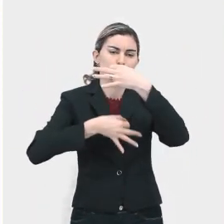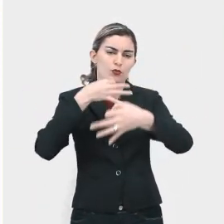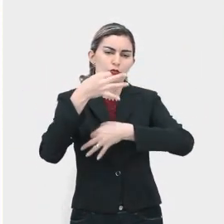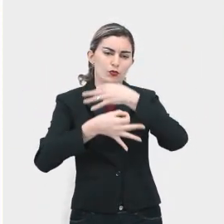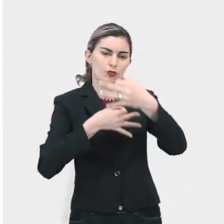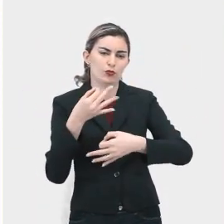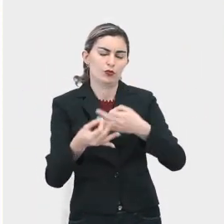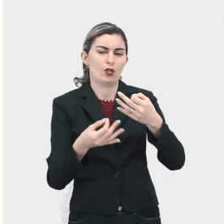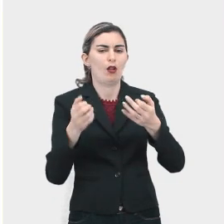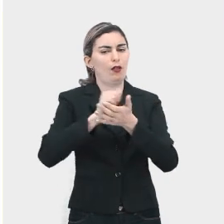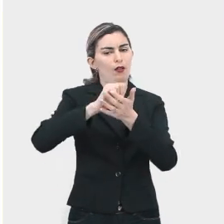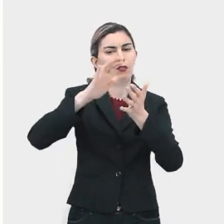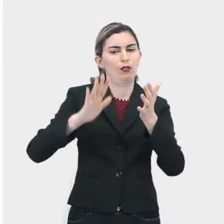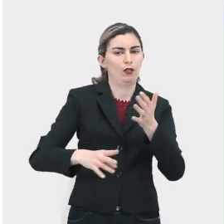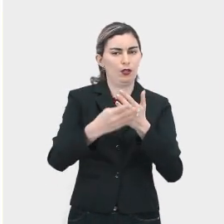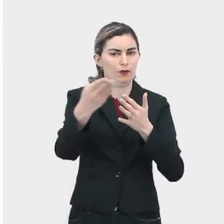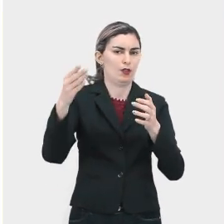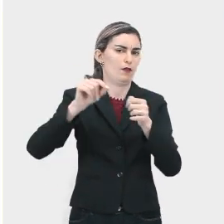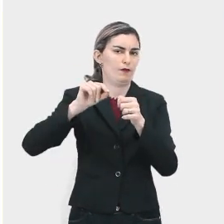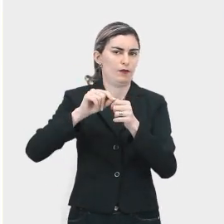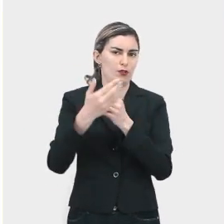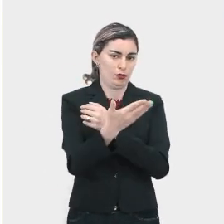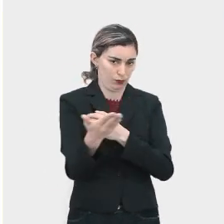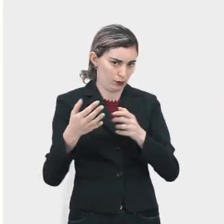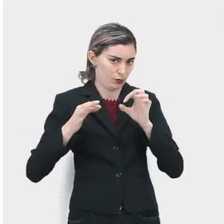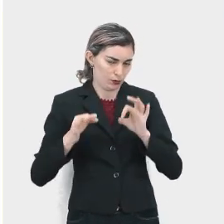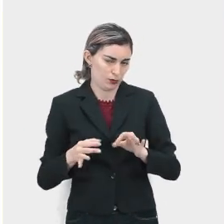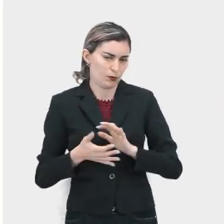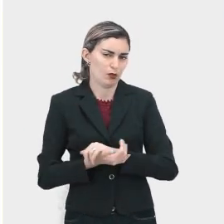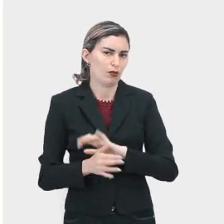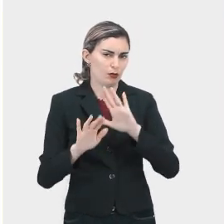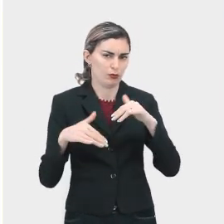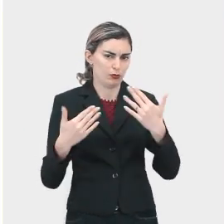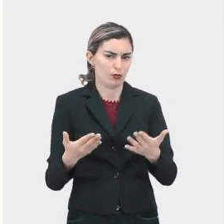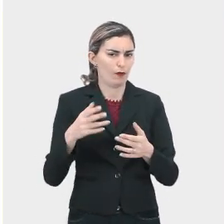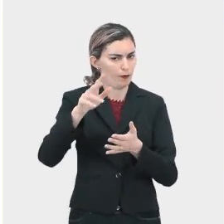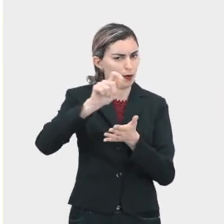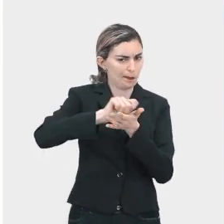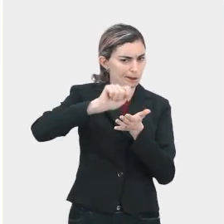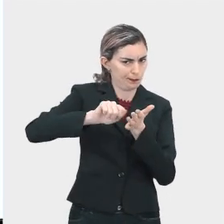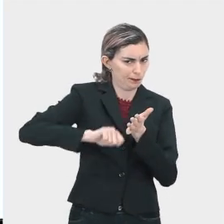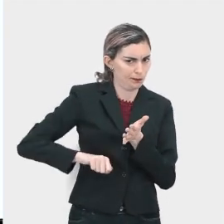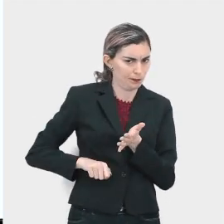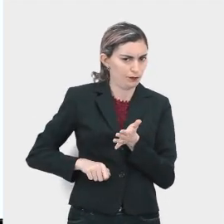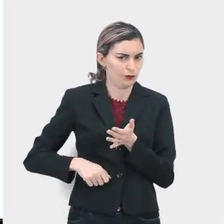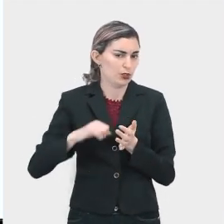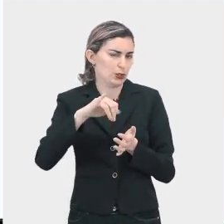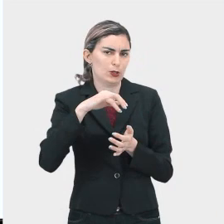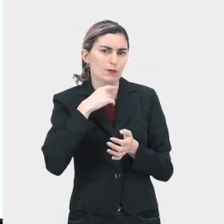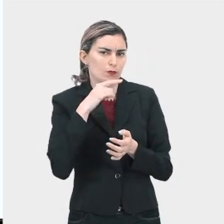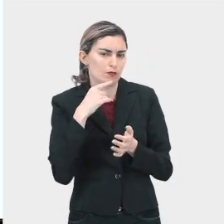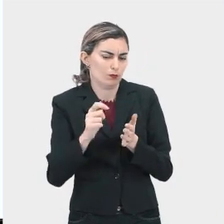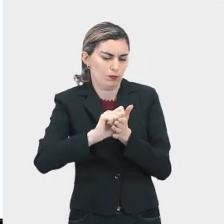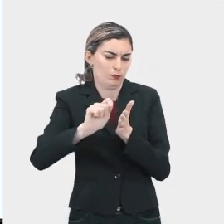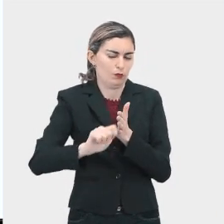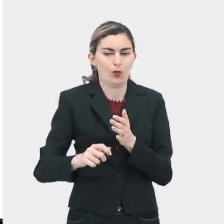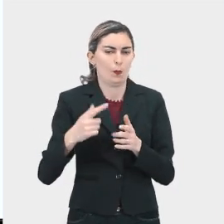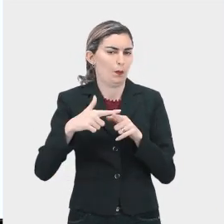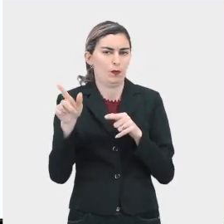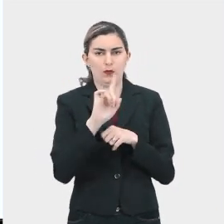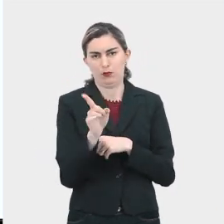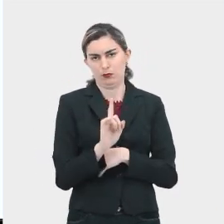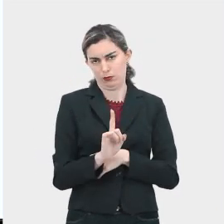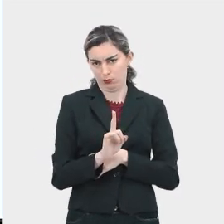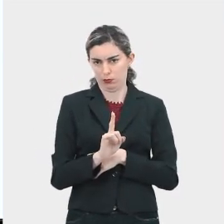de atividade para ser realizada por vocês, tá bom? Então, pega o caderninho e anota. Se não tá com um caderno, não tem problema,